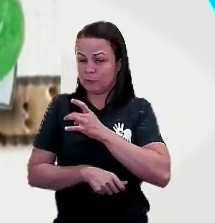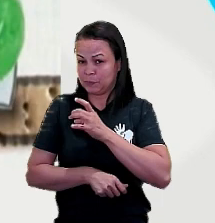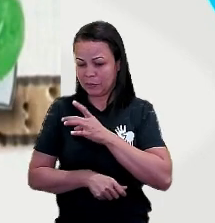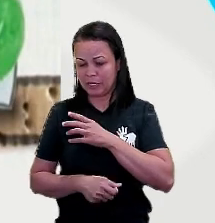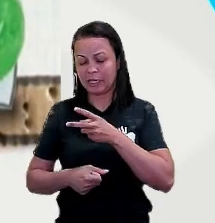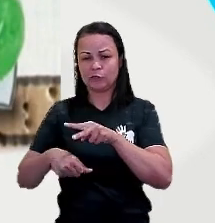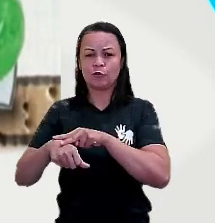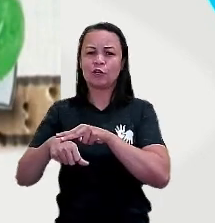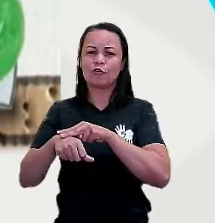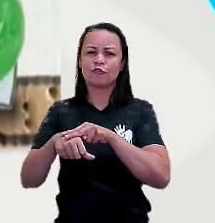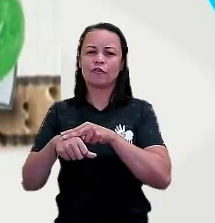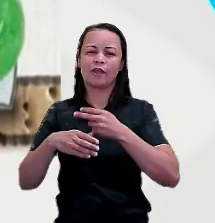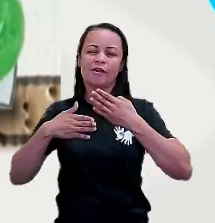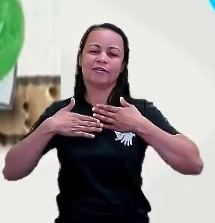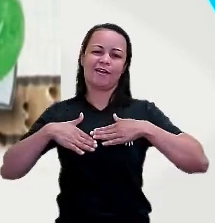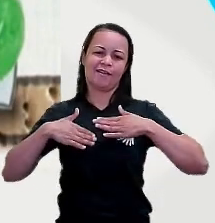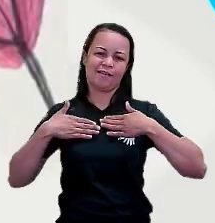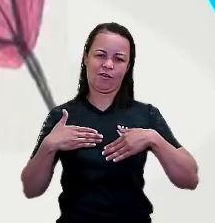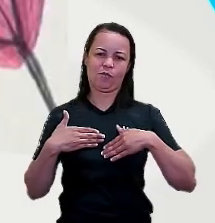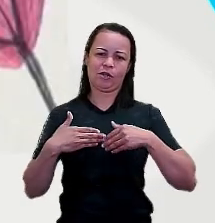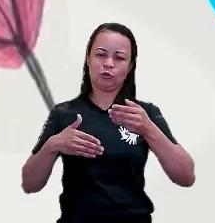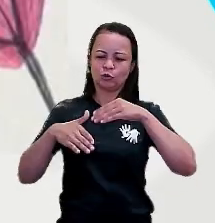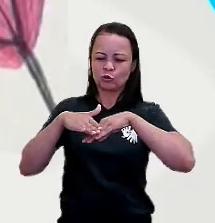o verde é a calma.